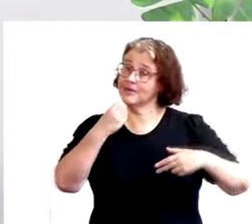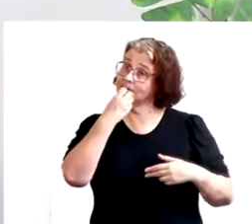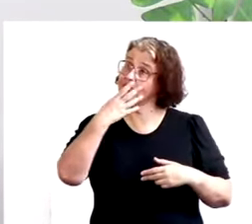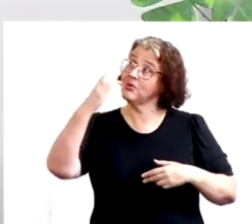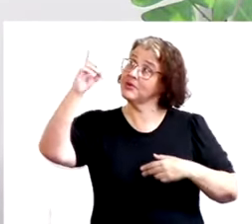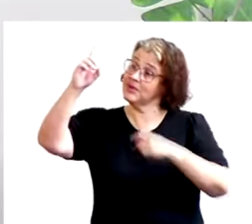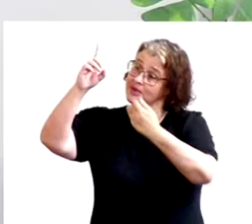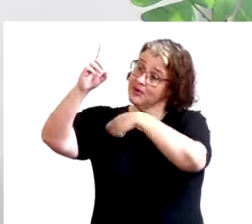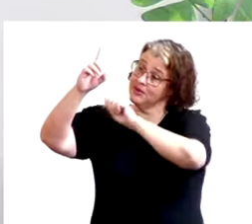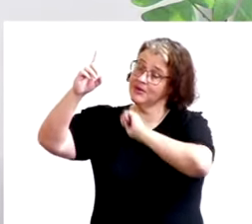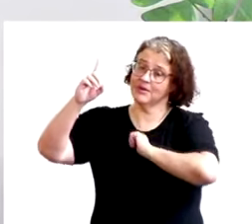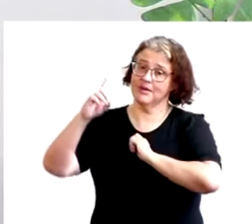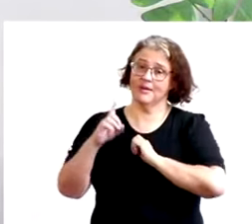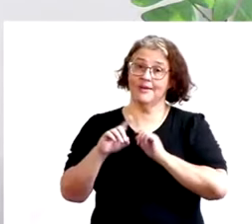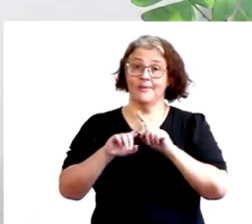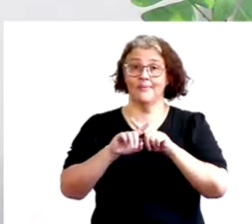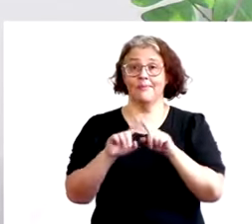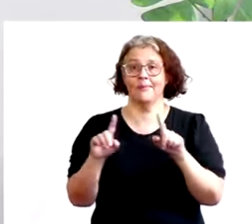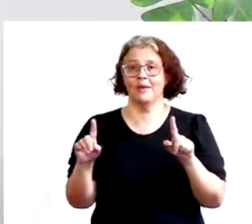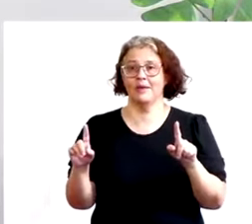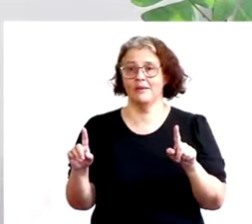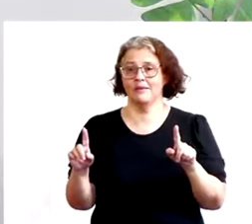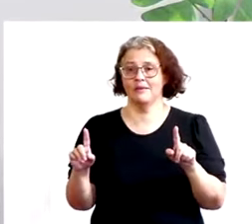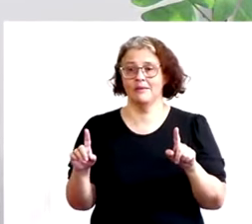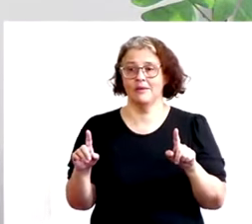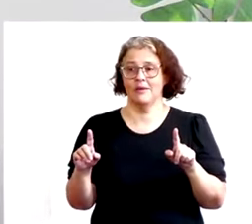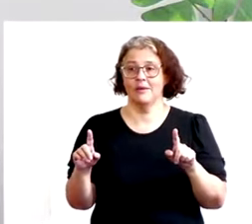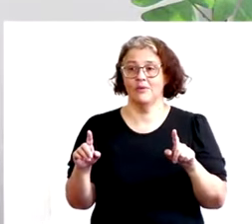para com a sua vida no entanto quando ele olha para o presente